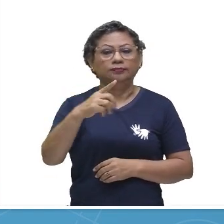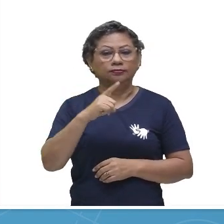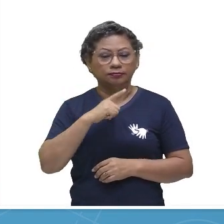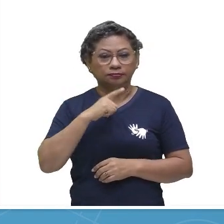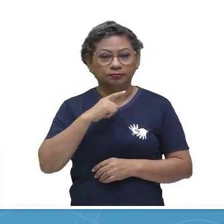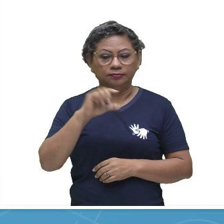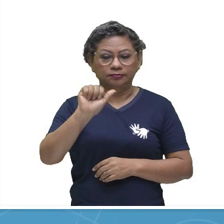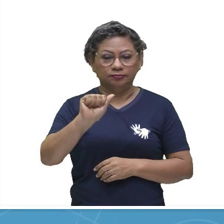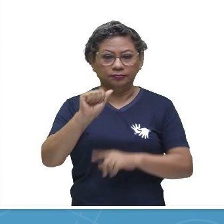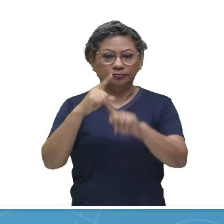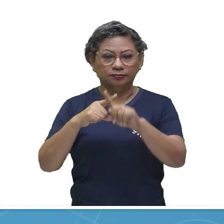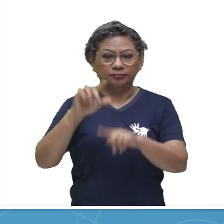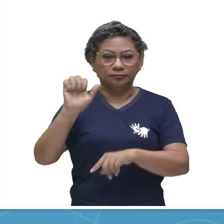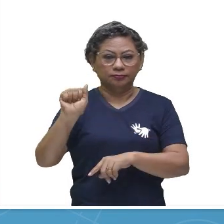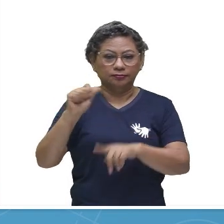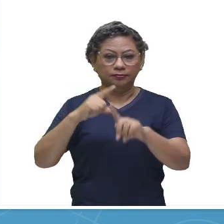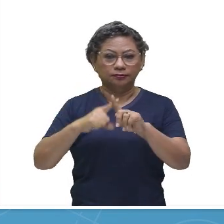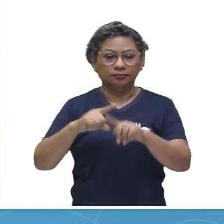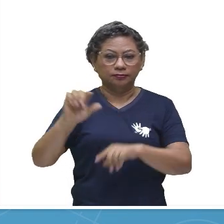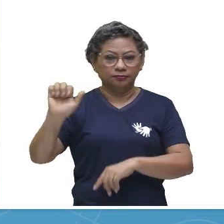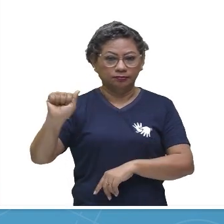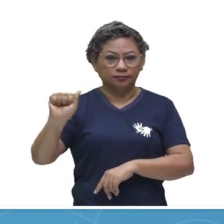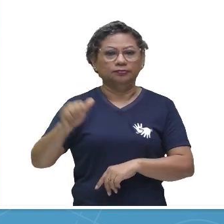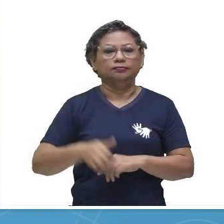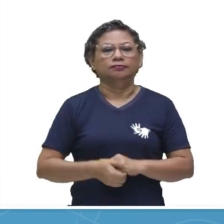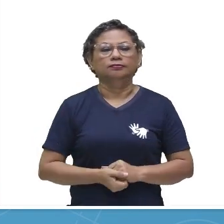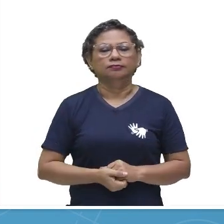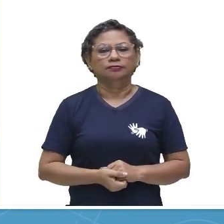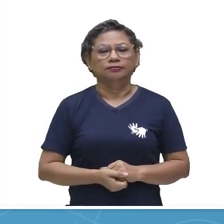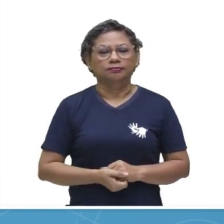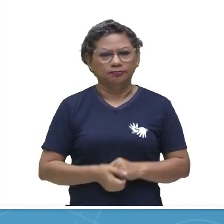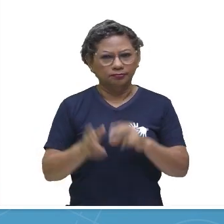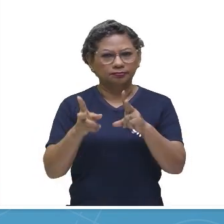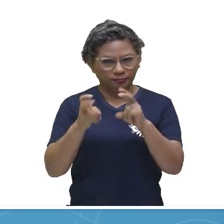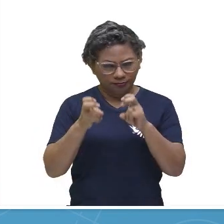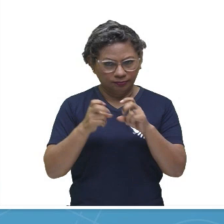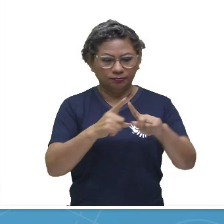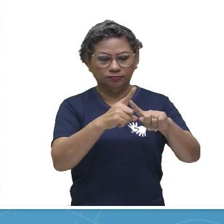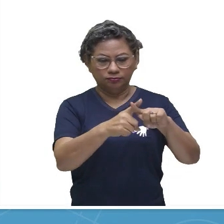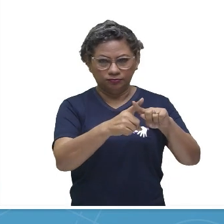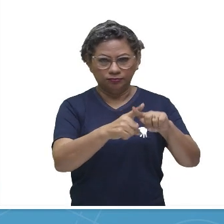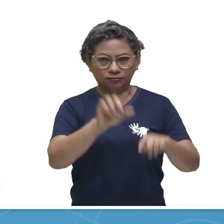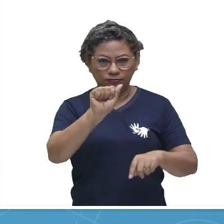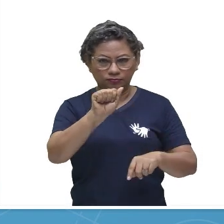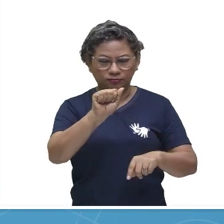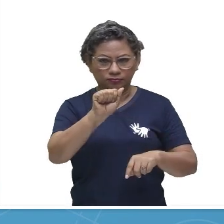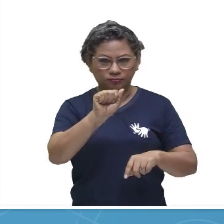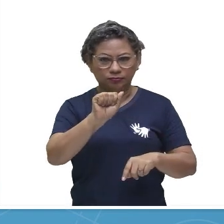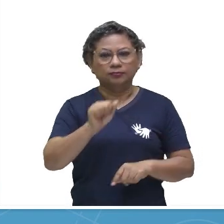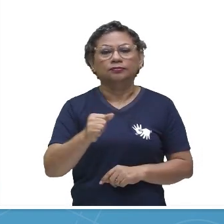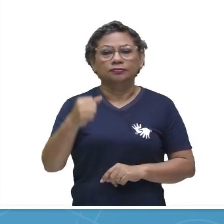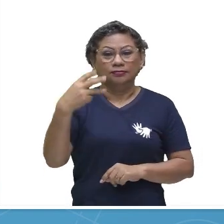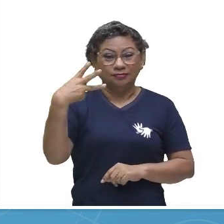estou multiplicando A por ele mesmo 3 vezes, correto? Então,